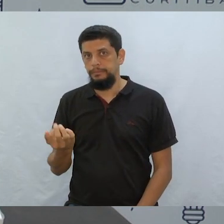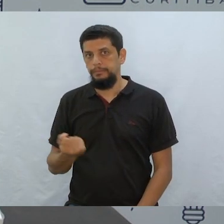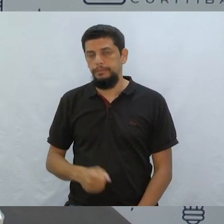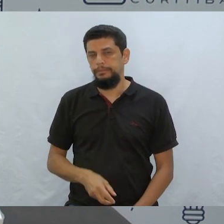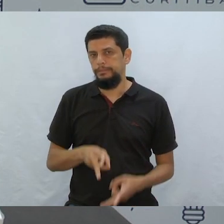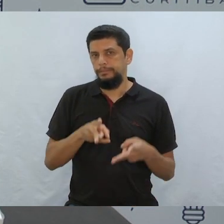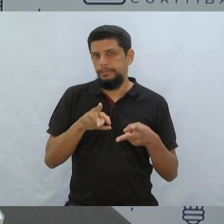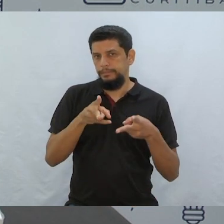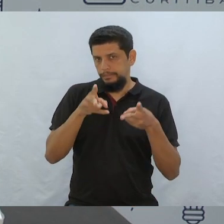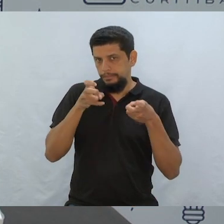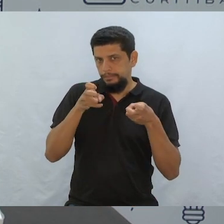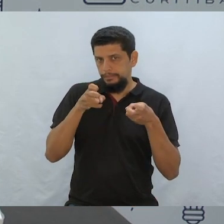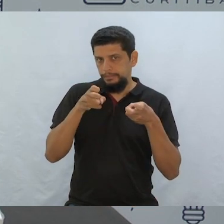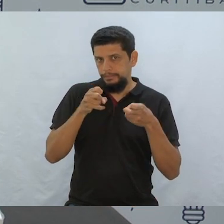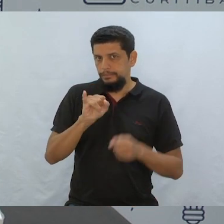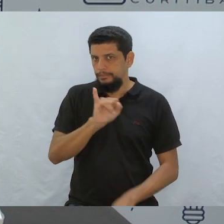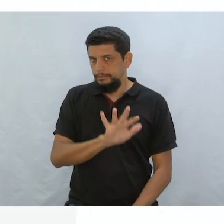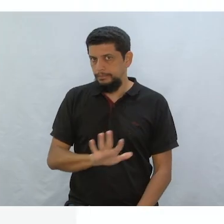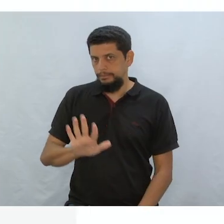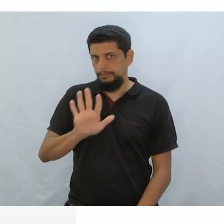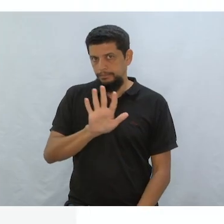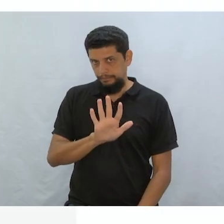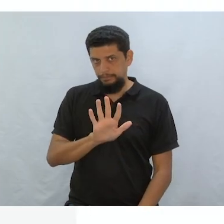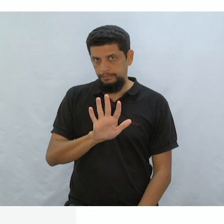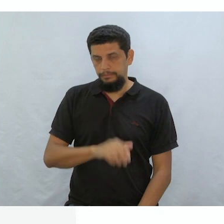quantidades. Observem lá na tela.